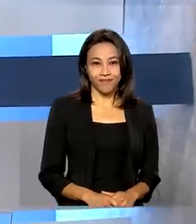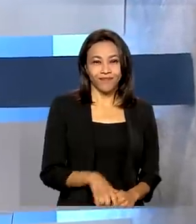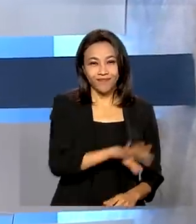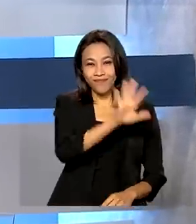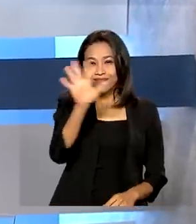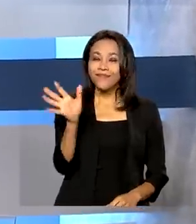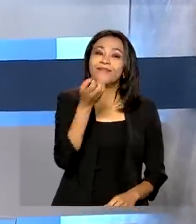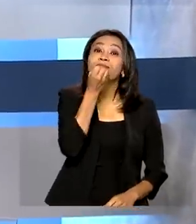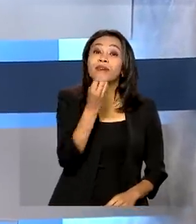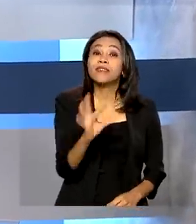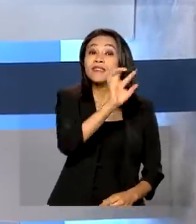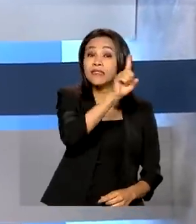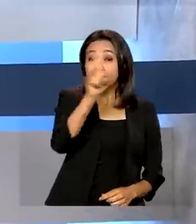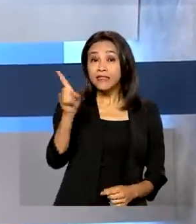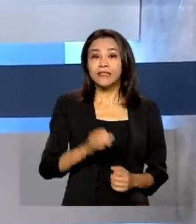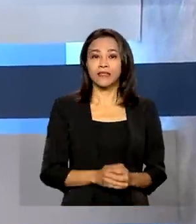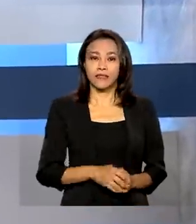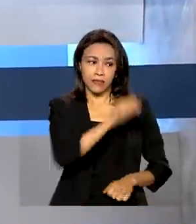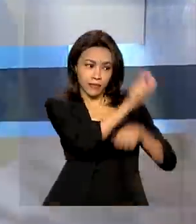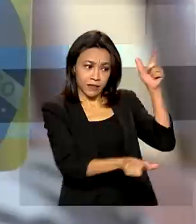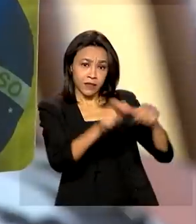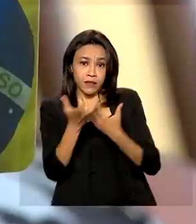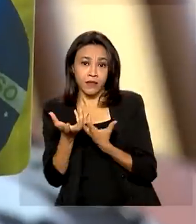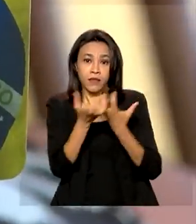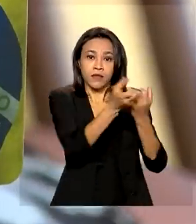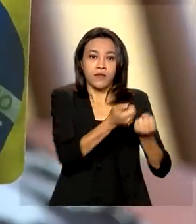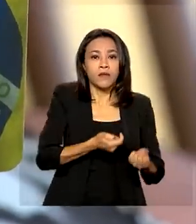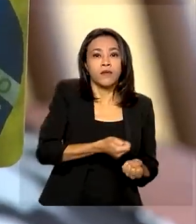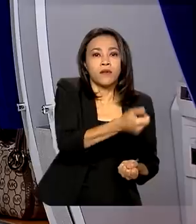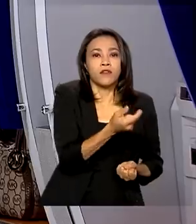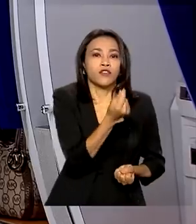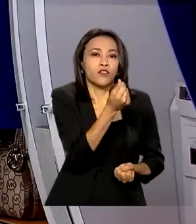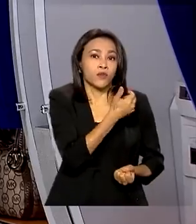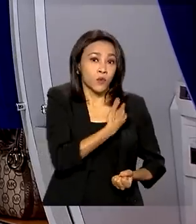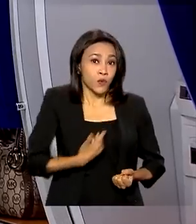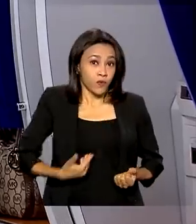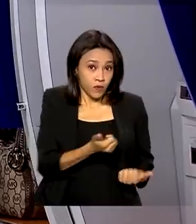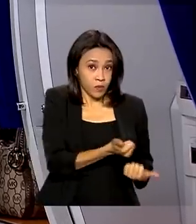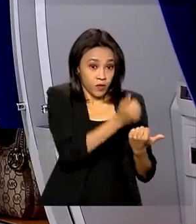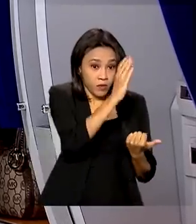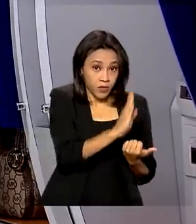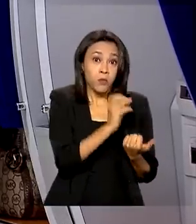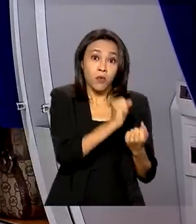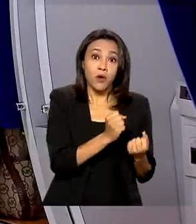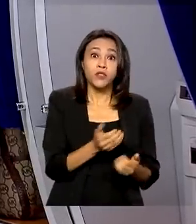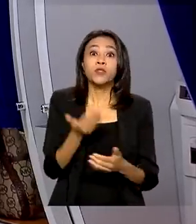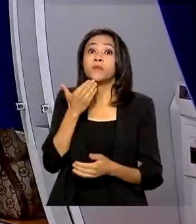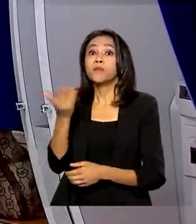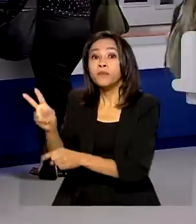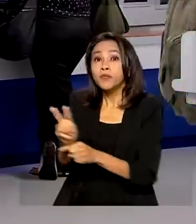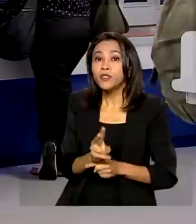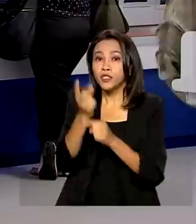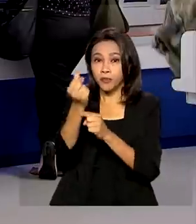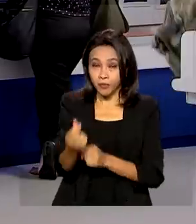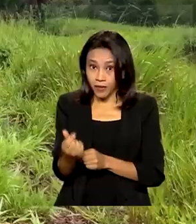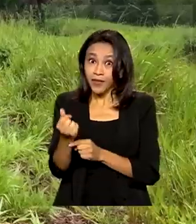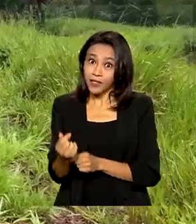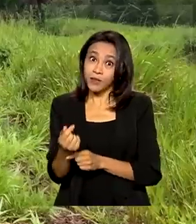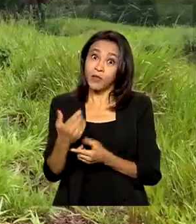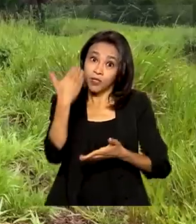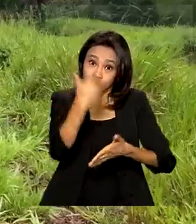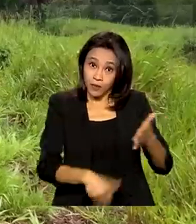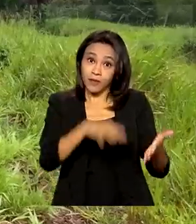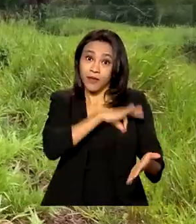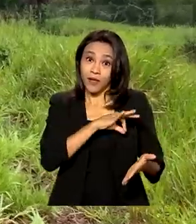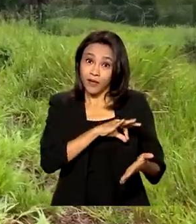Olá bom dia beneficiários do auxílio Brasil podem pedir empréstimo consignado a partir de hoje